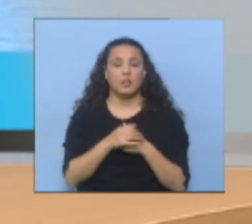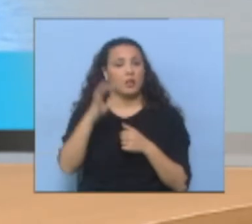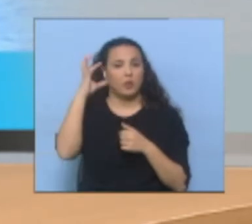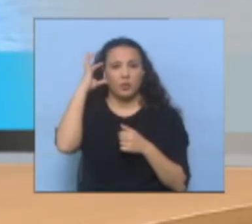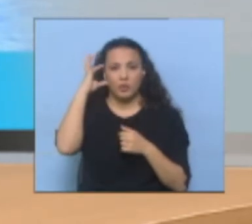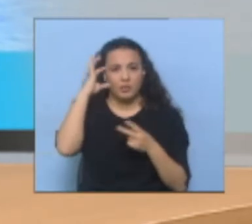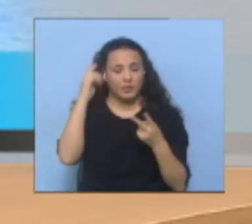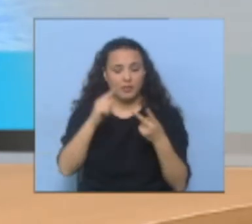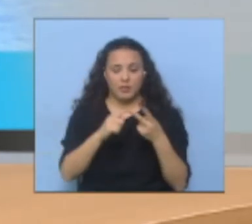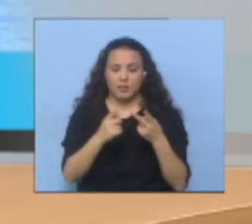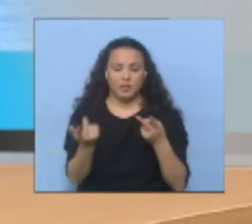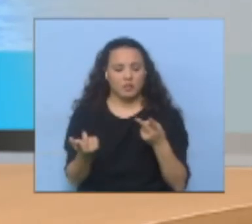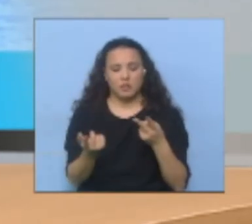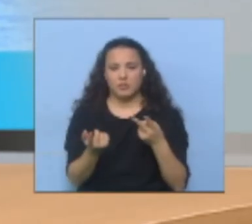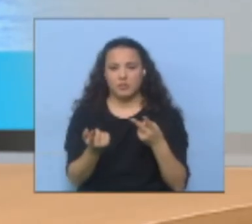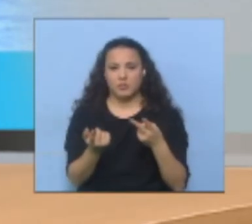hoteleiros, operadores